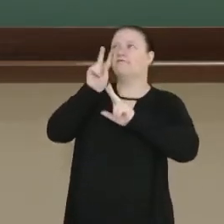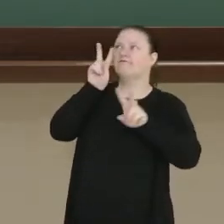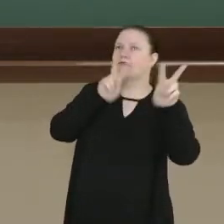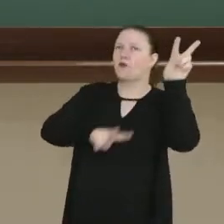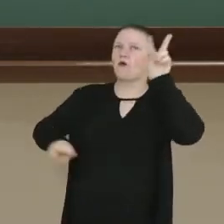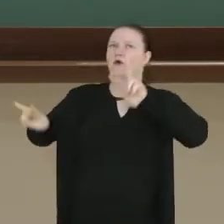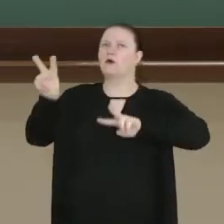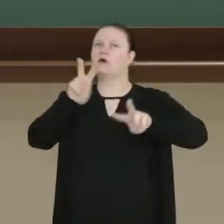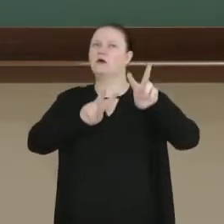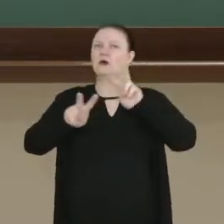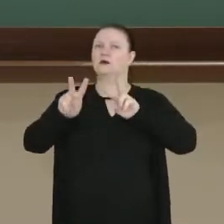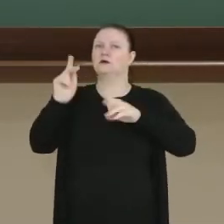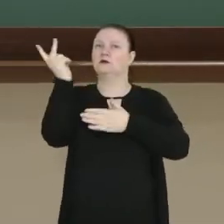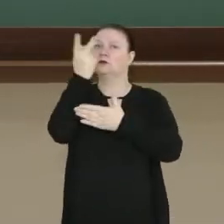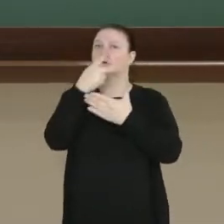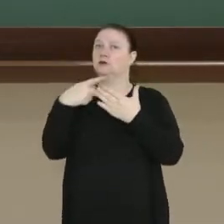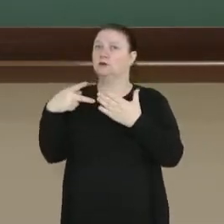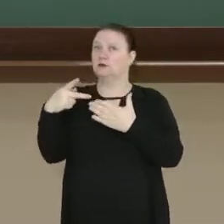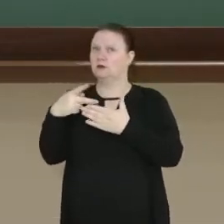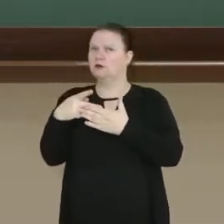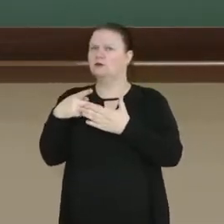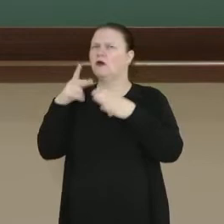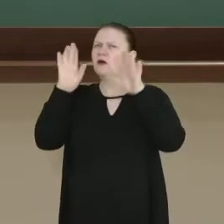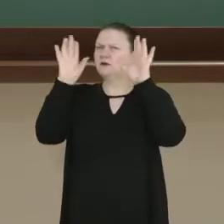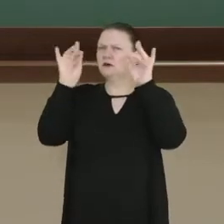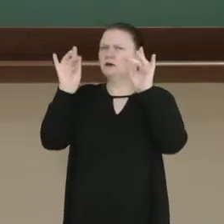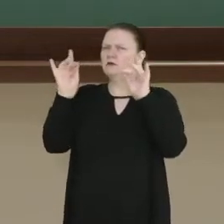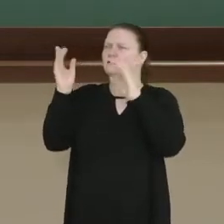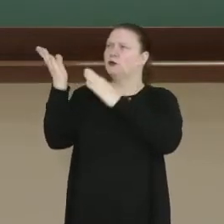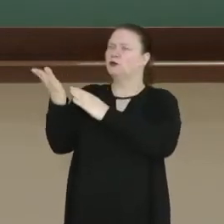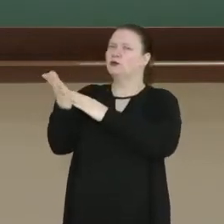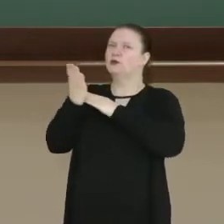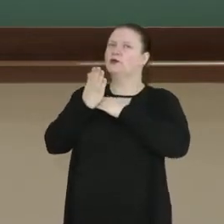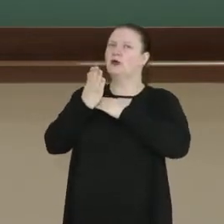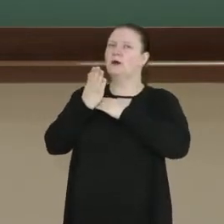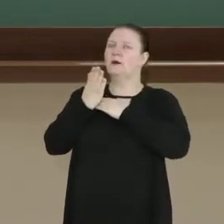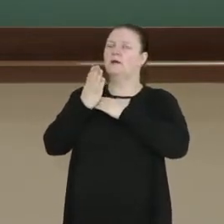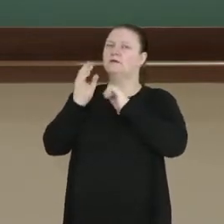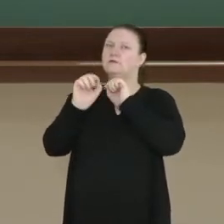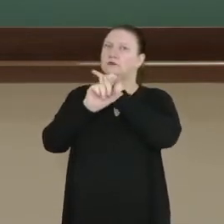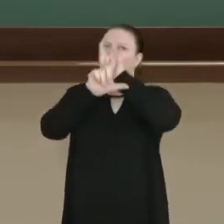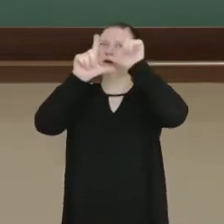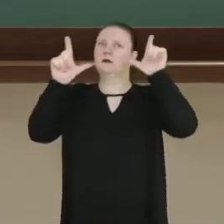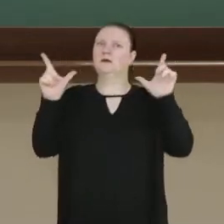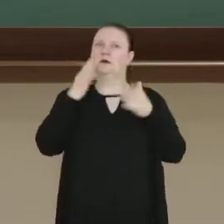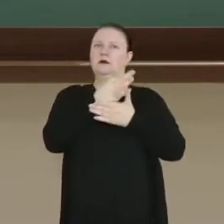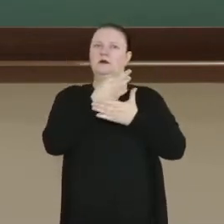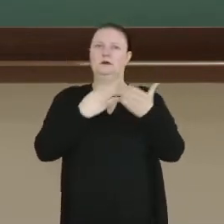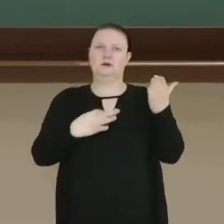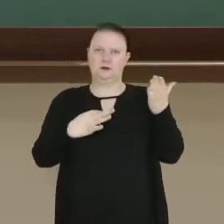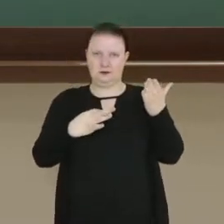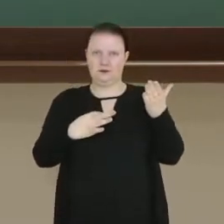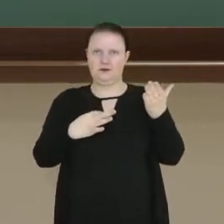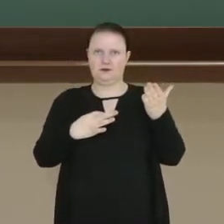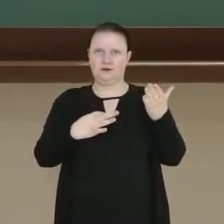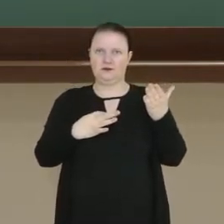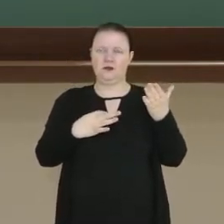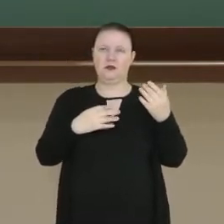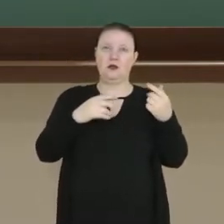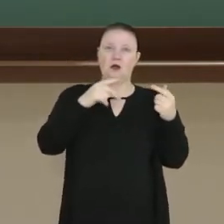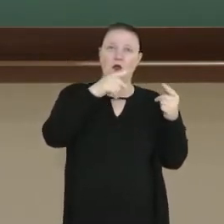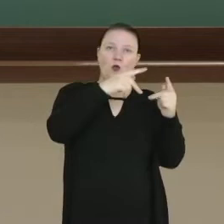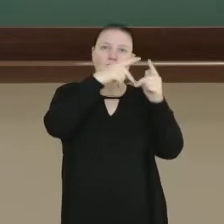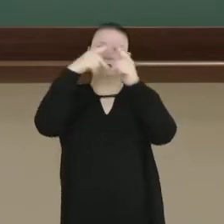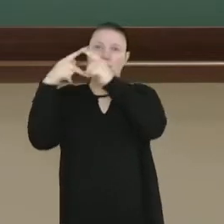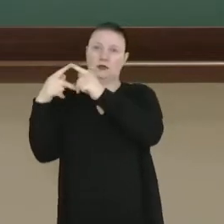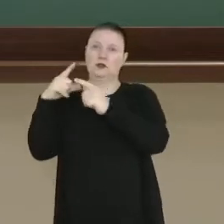da tirinha, né? Todos esses detalhes nos ajudam a compreender o texto, né? Porque a tirinha é formada por dois